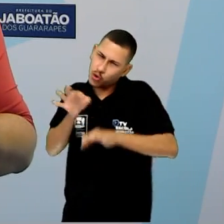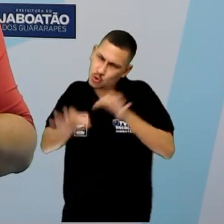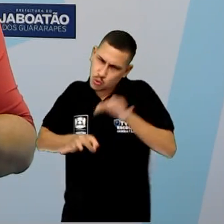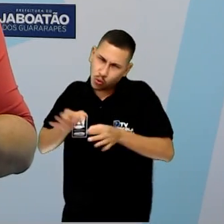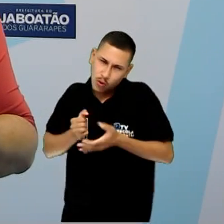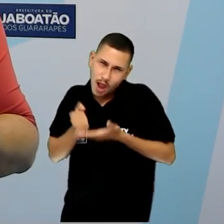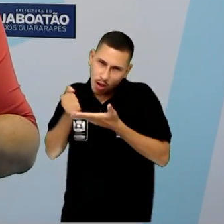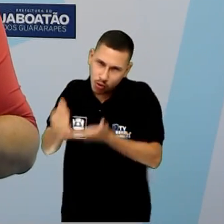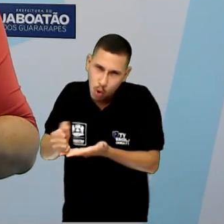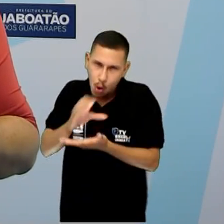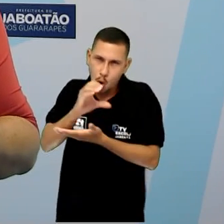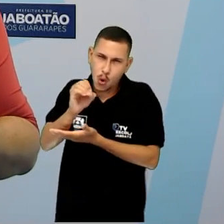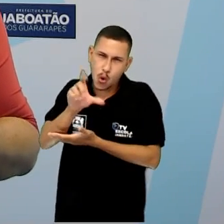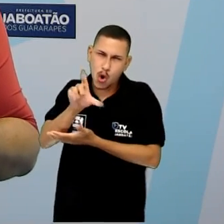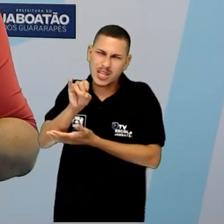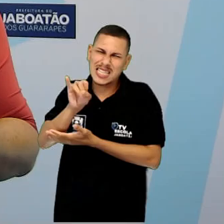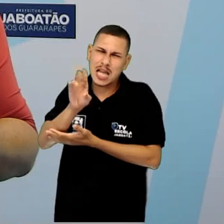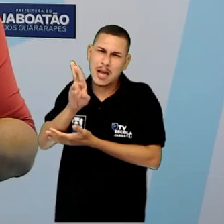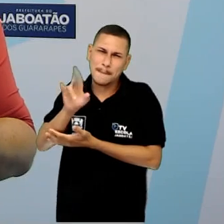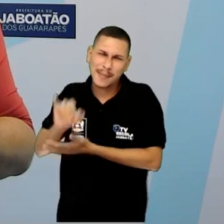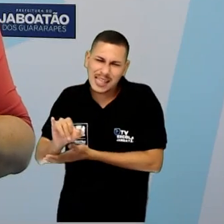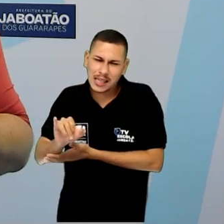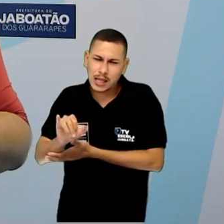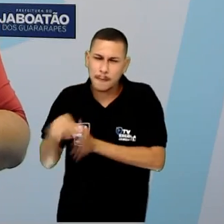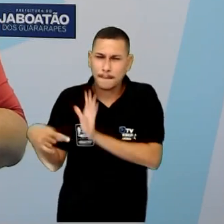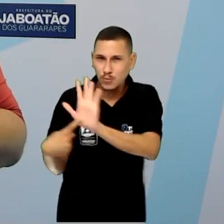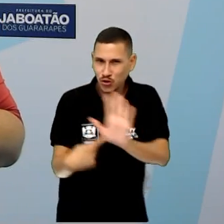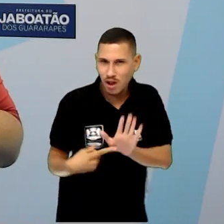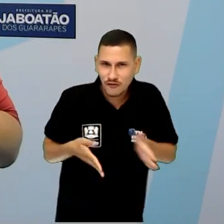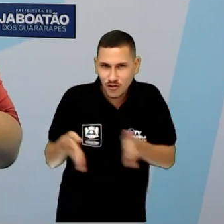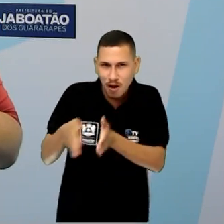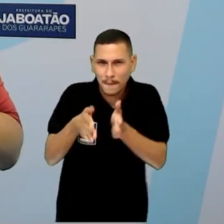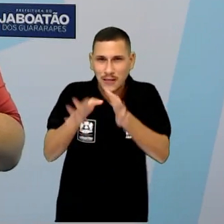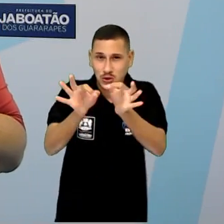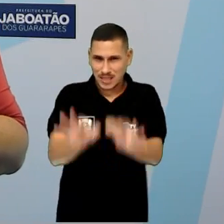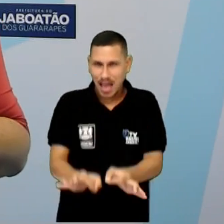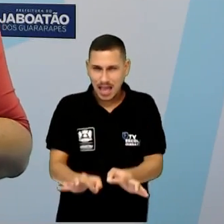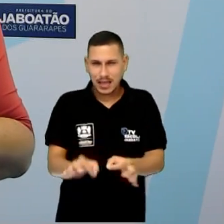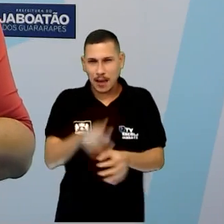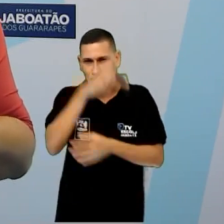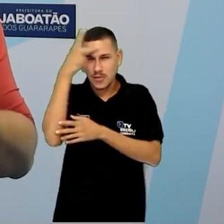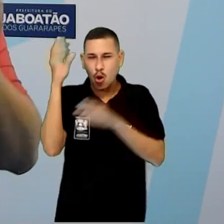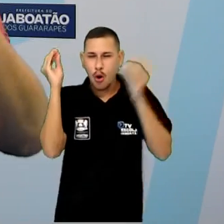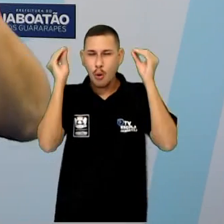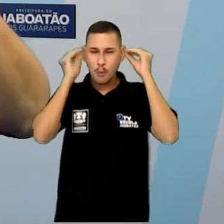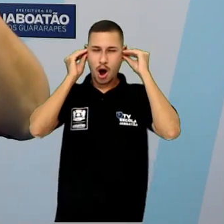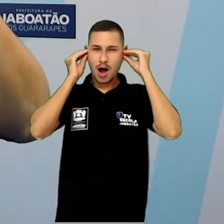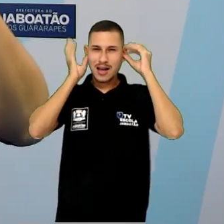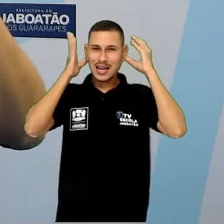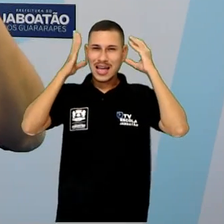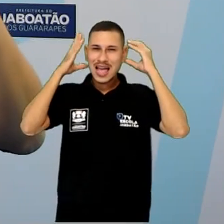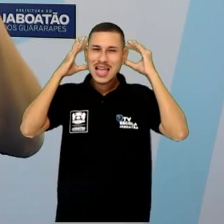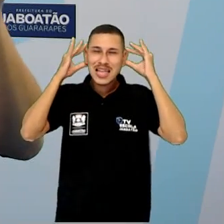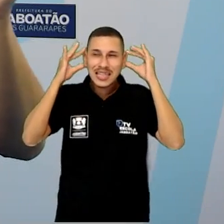era sábio, apontava os caminhos certos. Os algodões dos ouvidos foram aos poucos